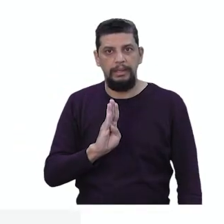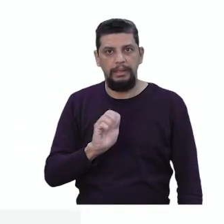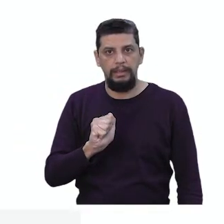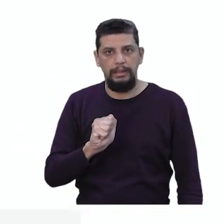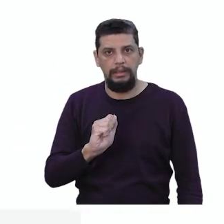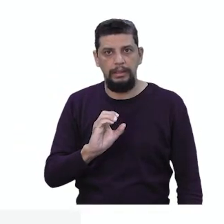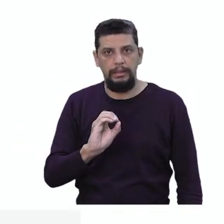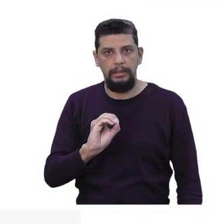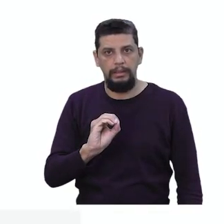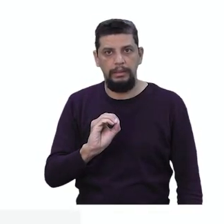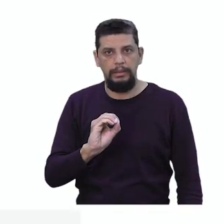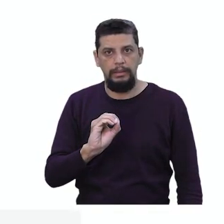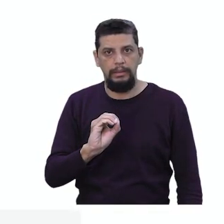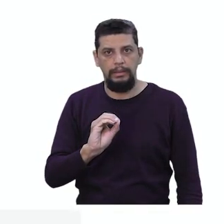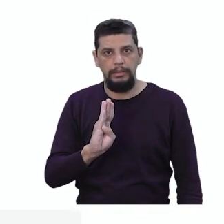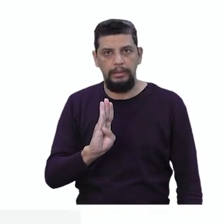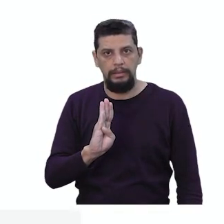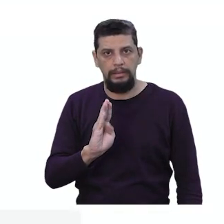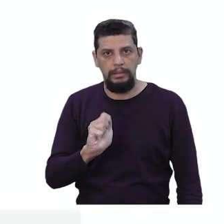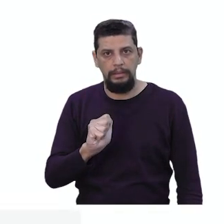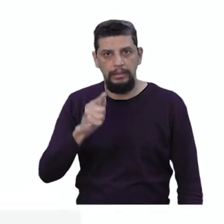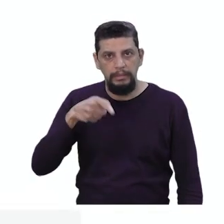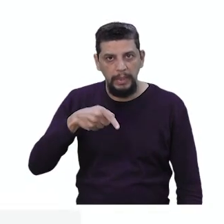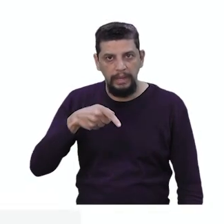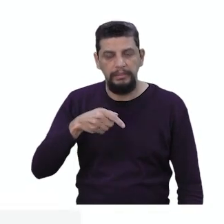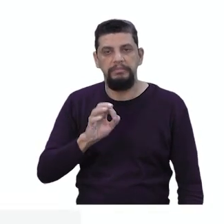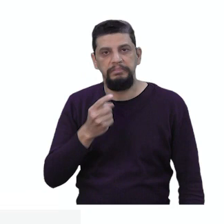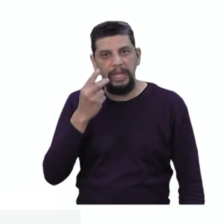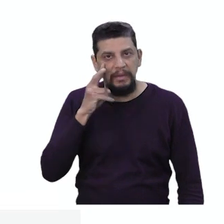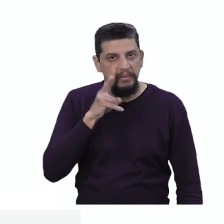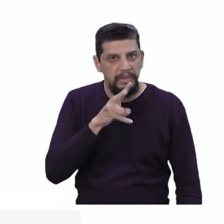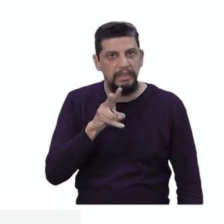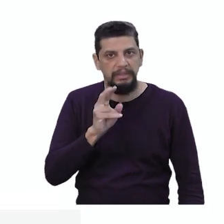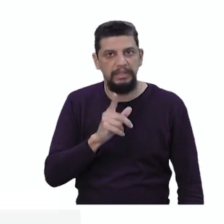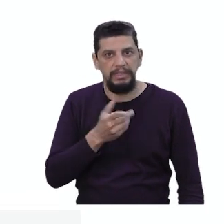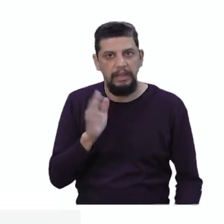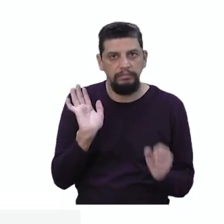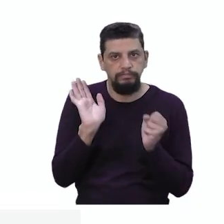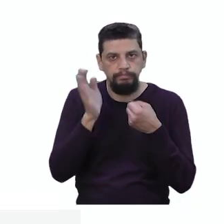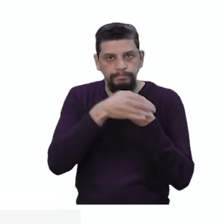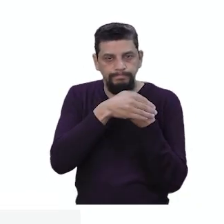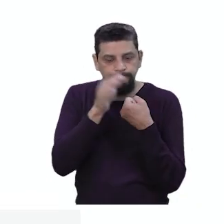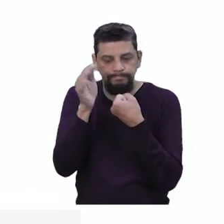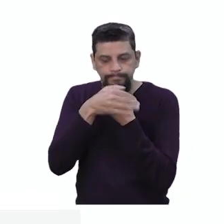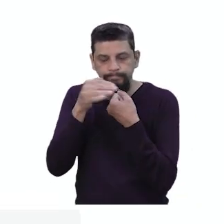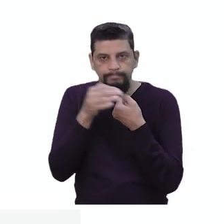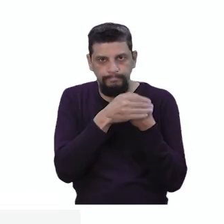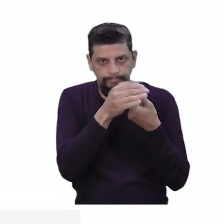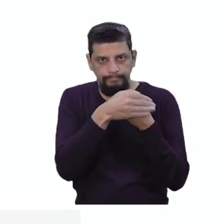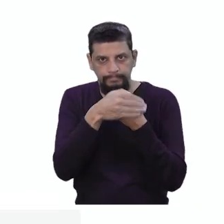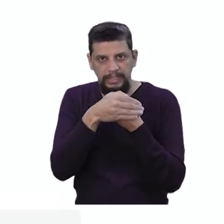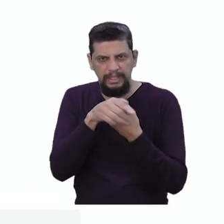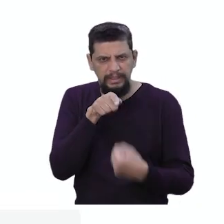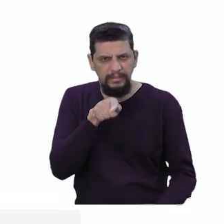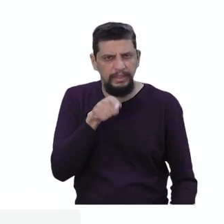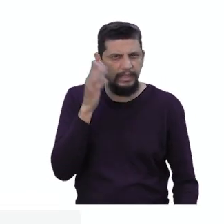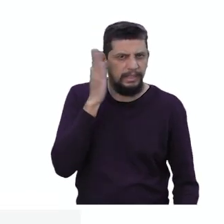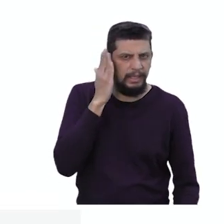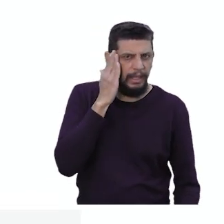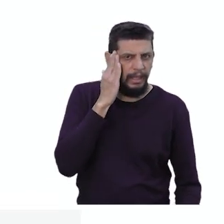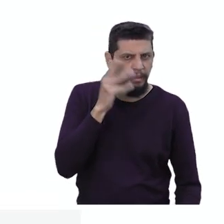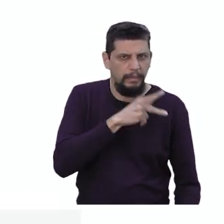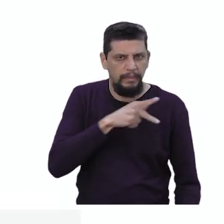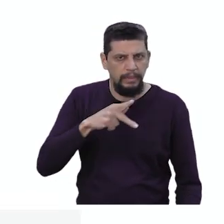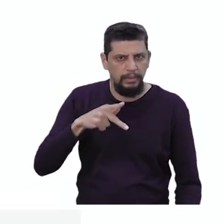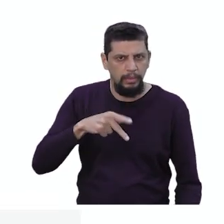Ba, o, ba. Viu como estava ali, escondidinha? E sabe o que